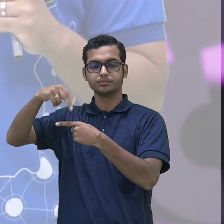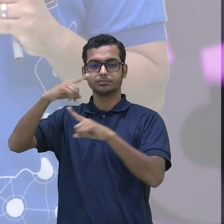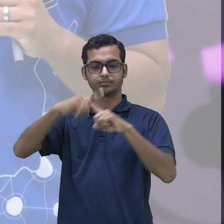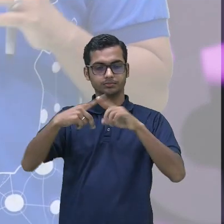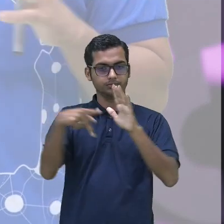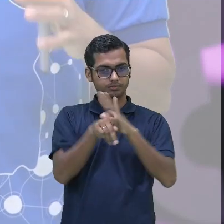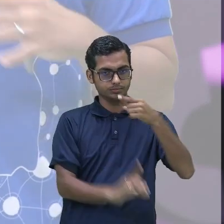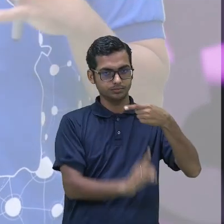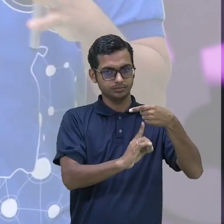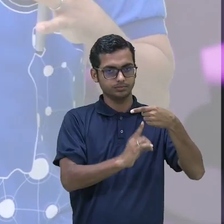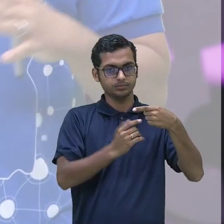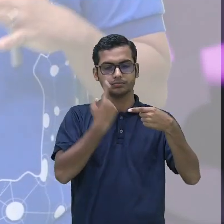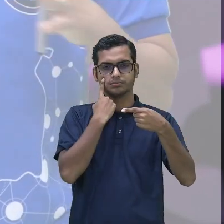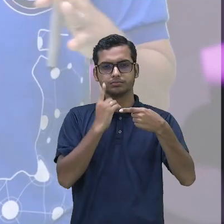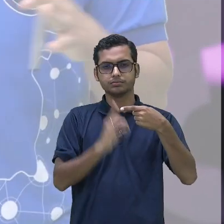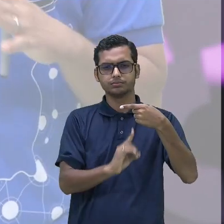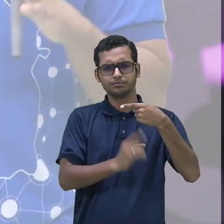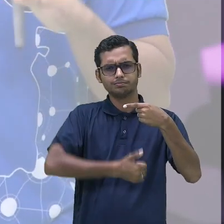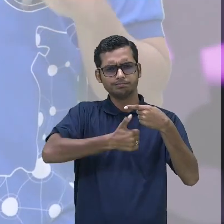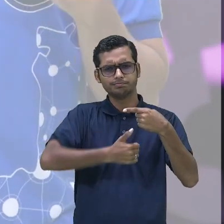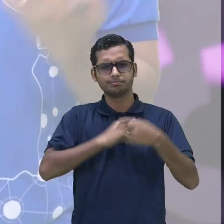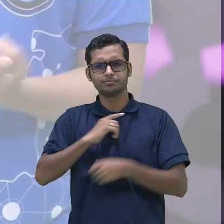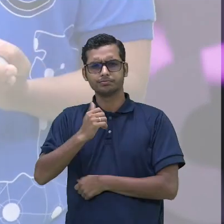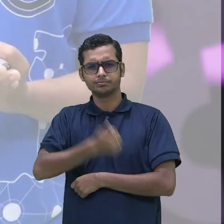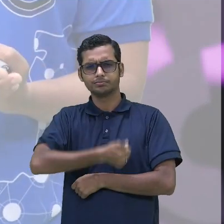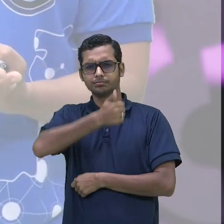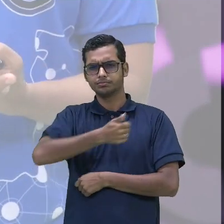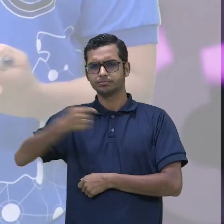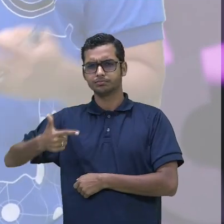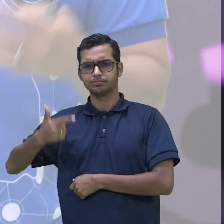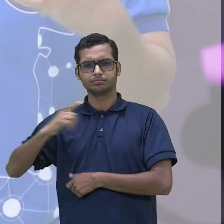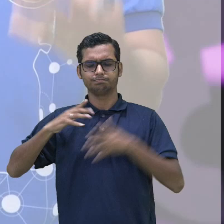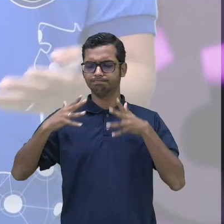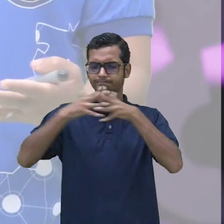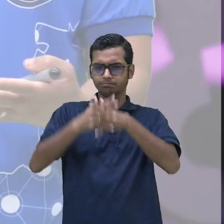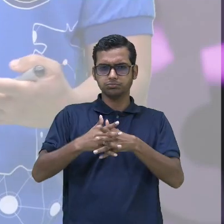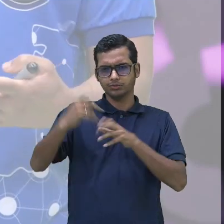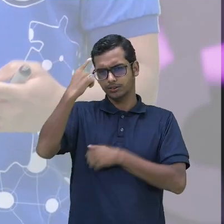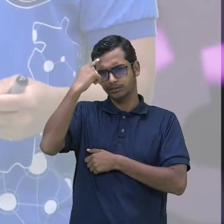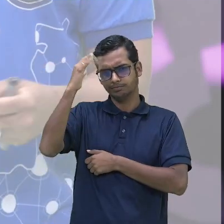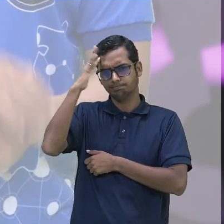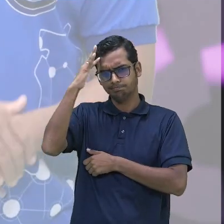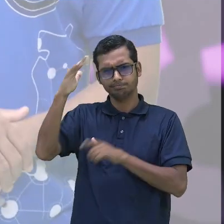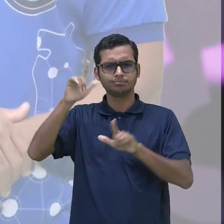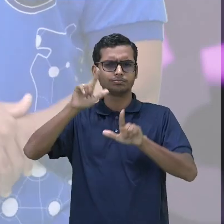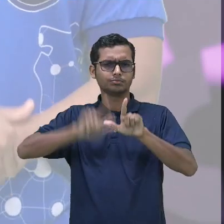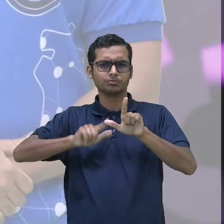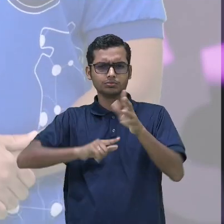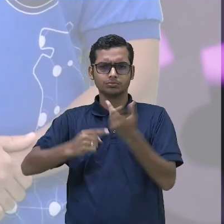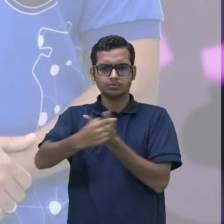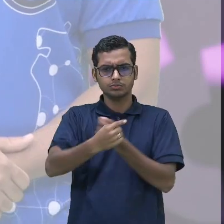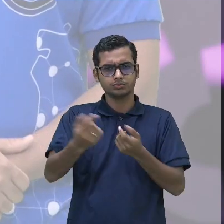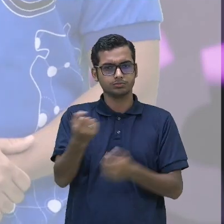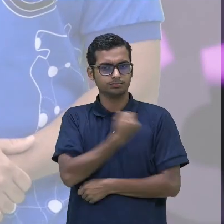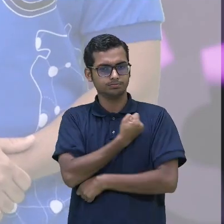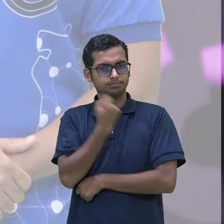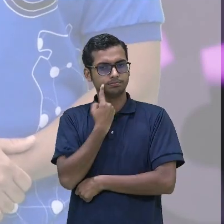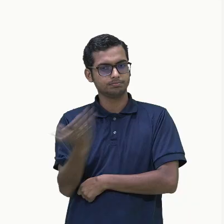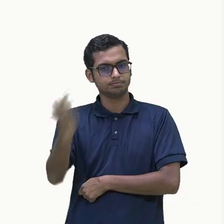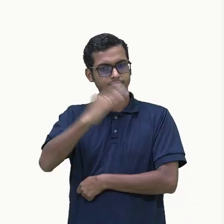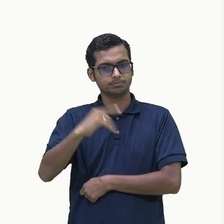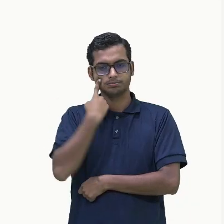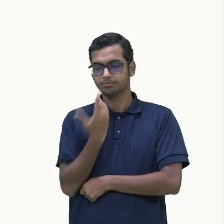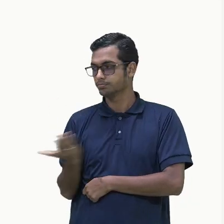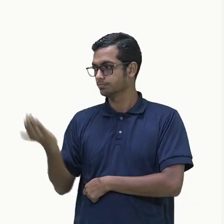da primeira. Professor, o senhor falou muito primeiro e segundo, esse negócio está me dando muita dor de cabeça, tem um monte de letra. Então vamos com números que vocês vão ver que vai ser mais